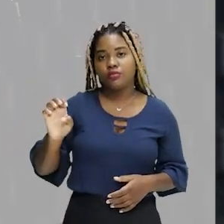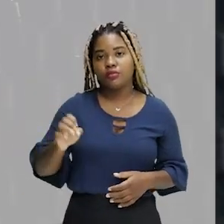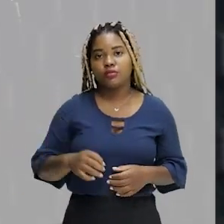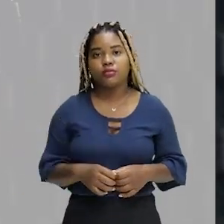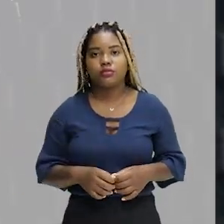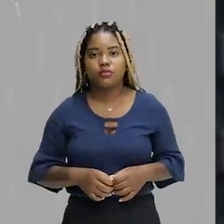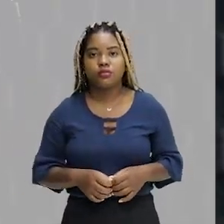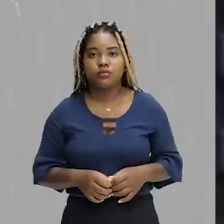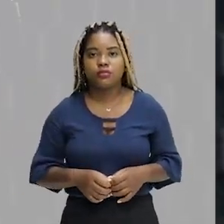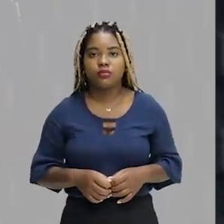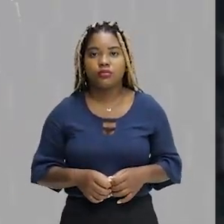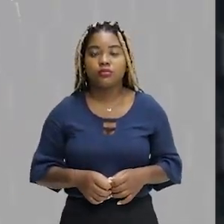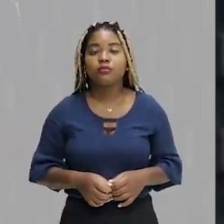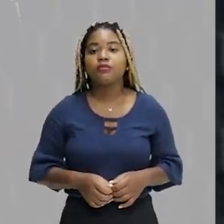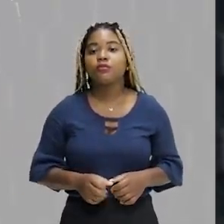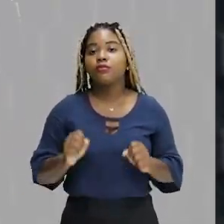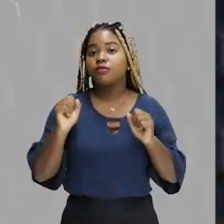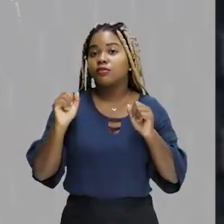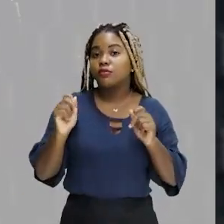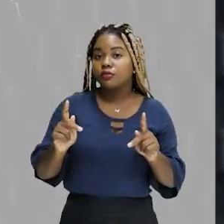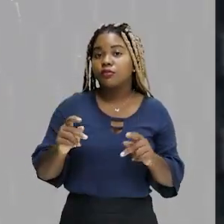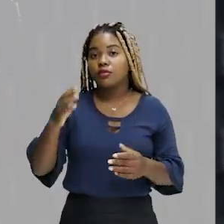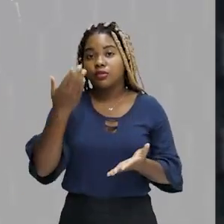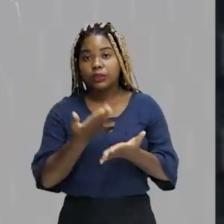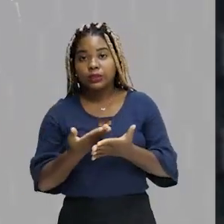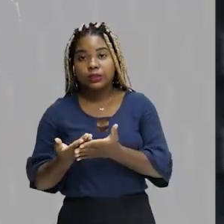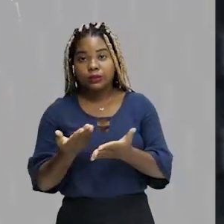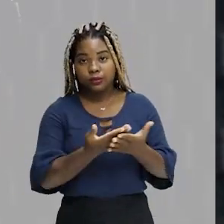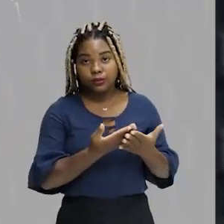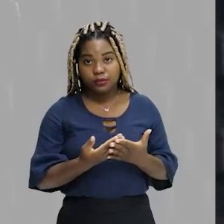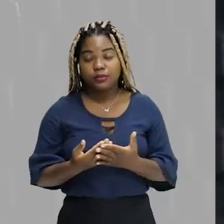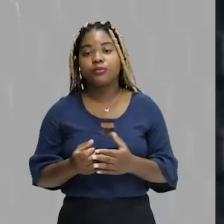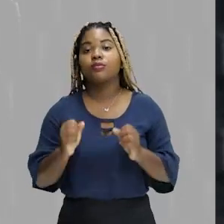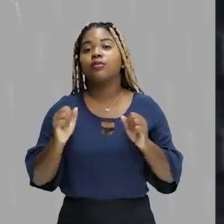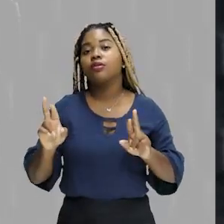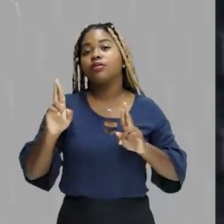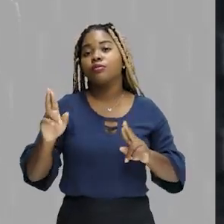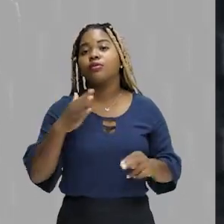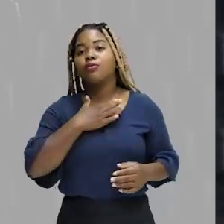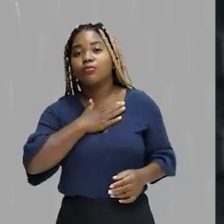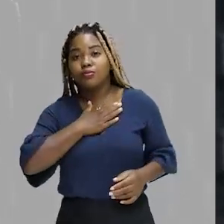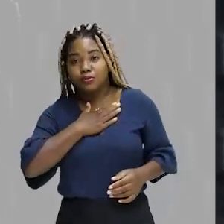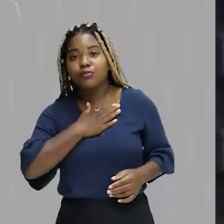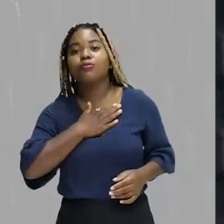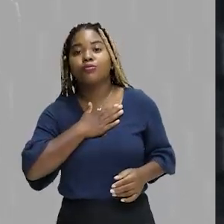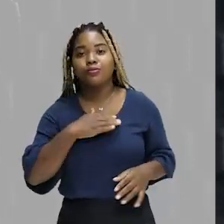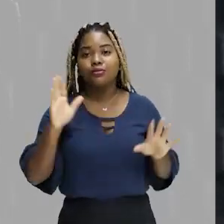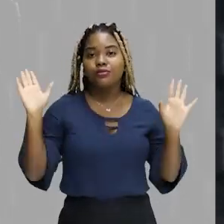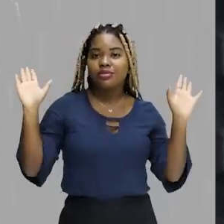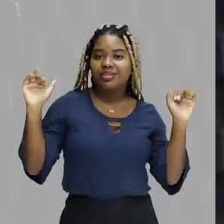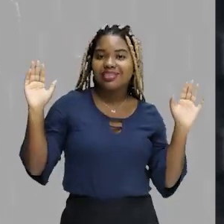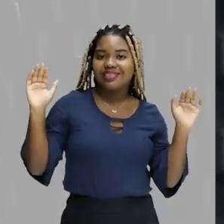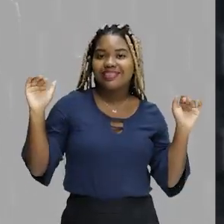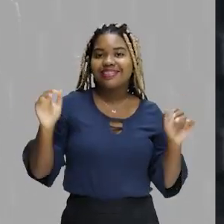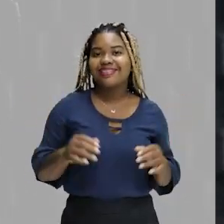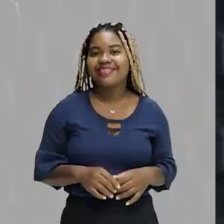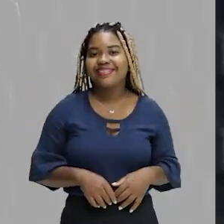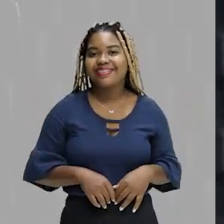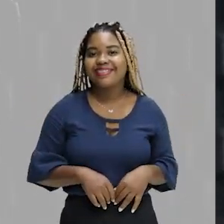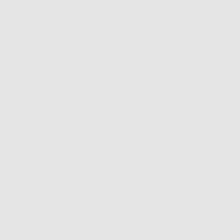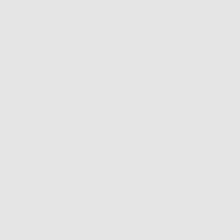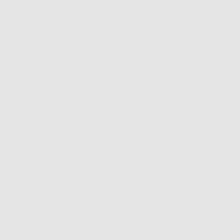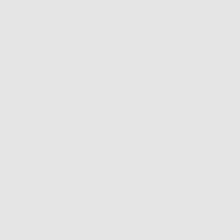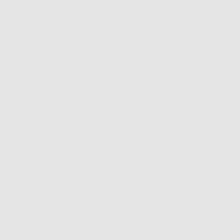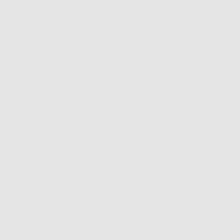letra E. Beleza, turma? Mais uma aula de isomeria. Espero que vocês tenham gostado e até a próxima. Valeu!